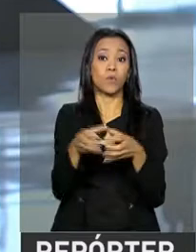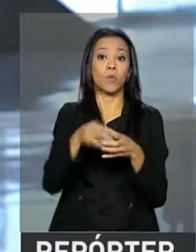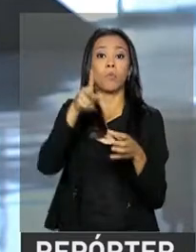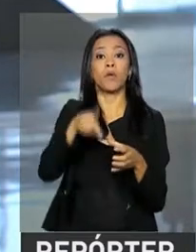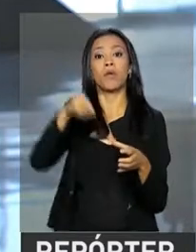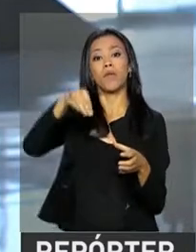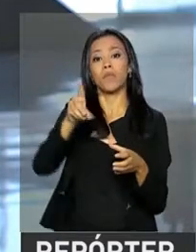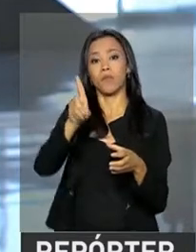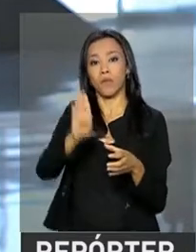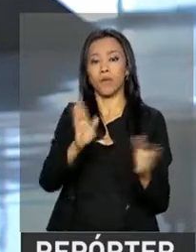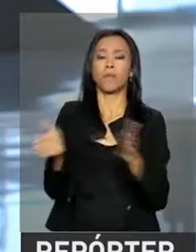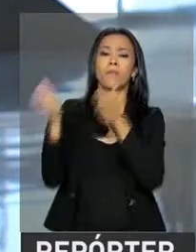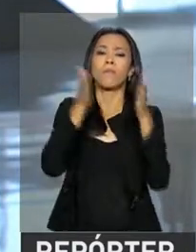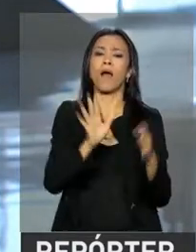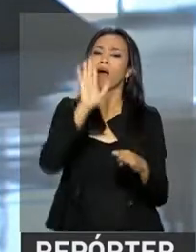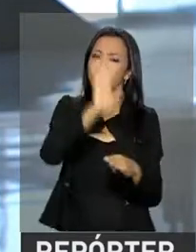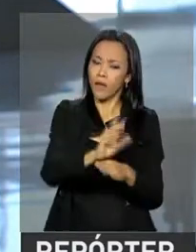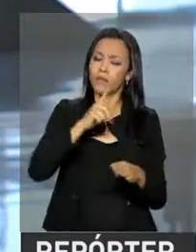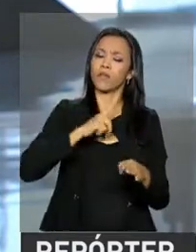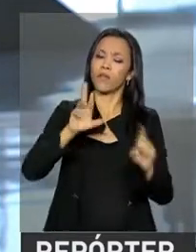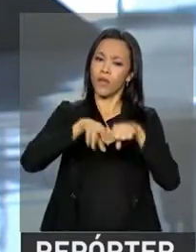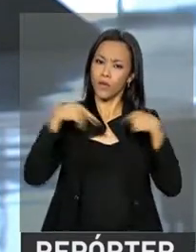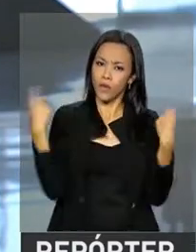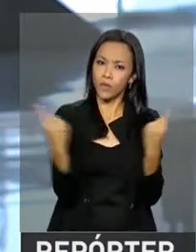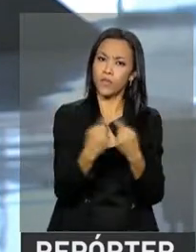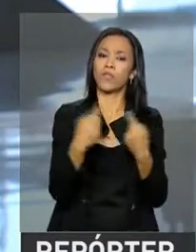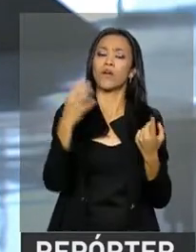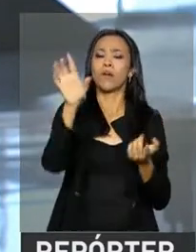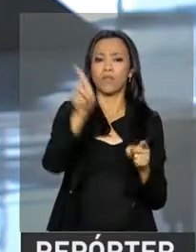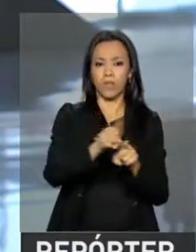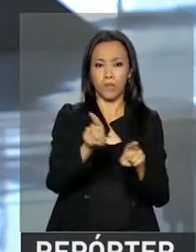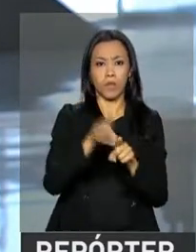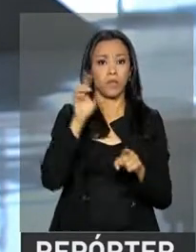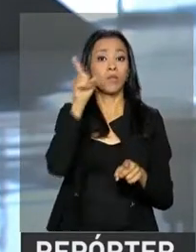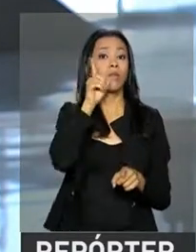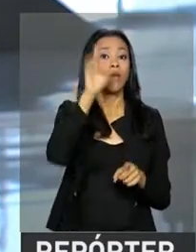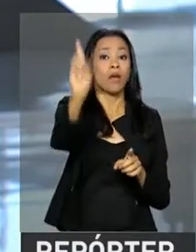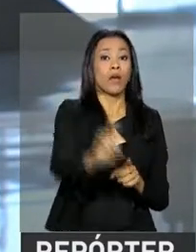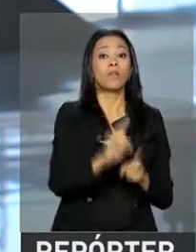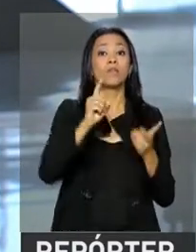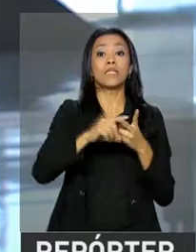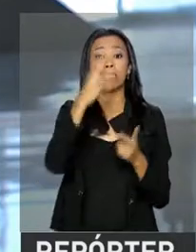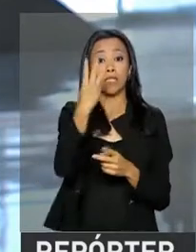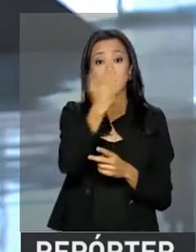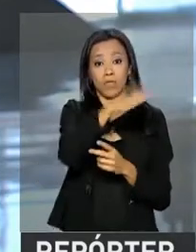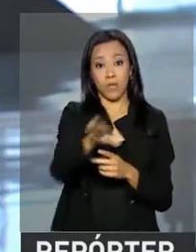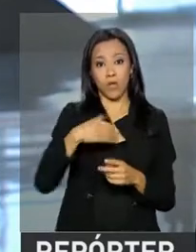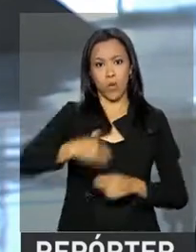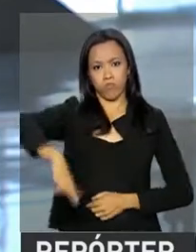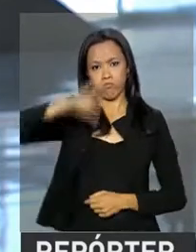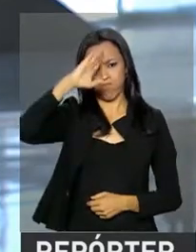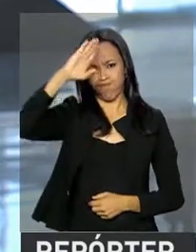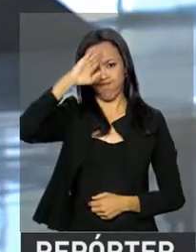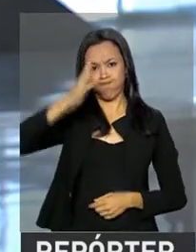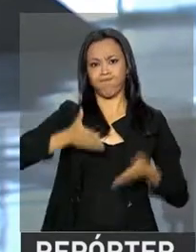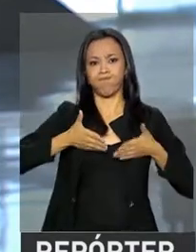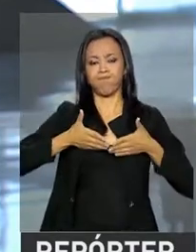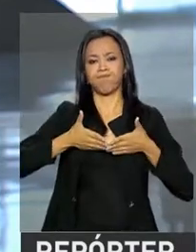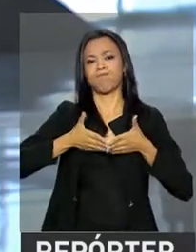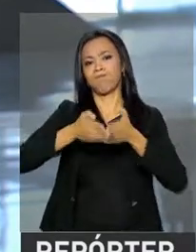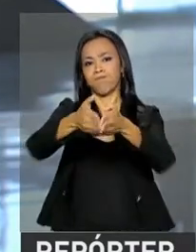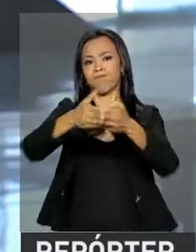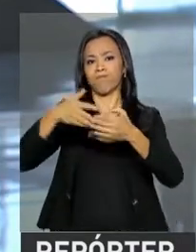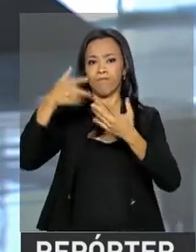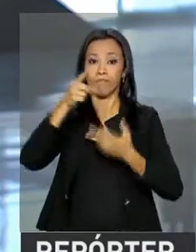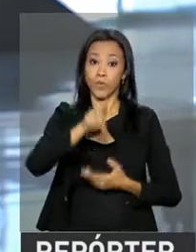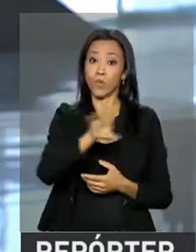tarde ele tem reunião com o deputado bonifácio de andrada do psdb de minas gerais e as 13 6 com o comandante da a marinha o almirante de esquadra